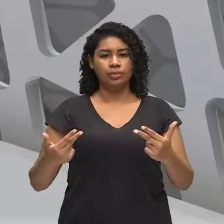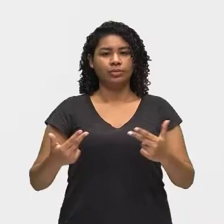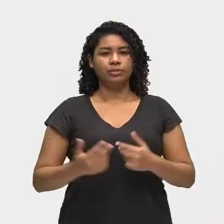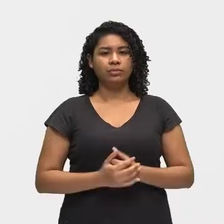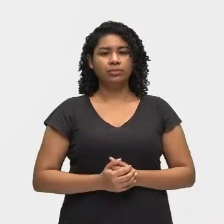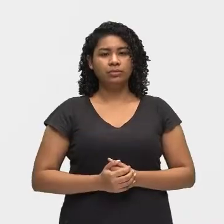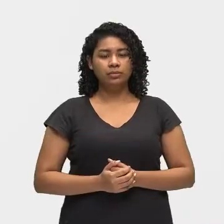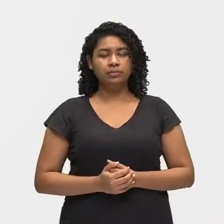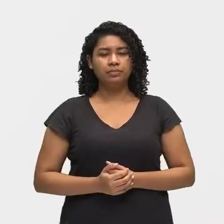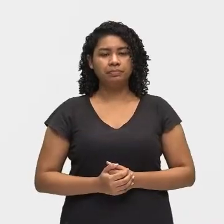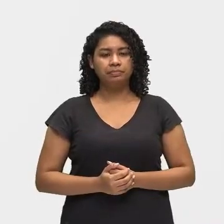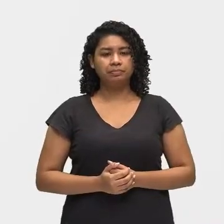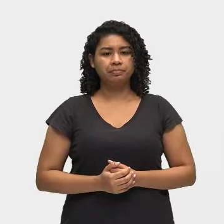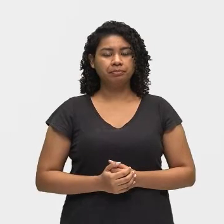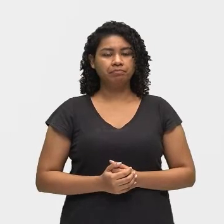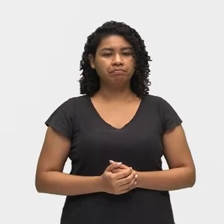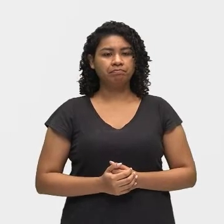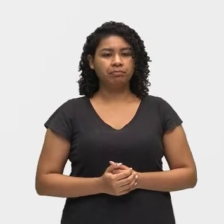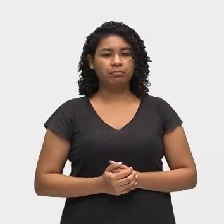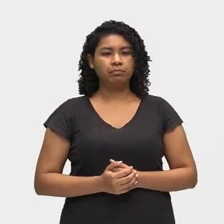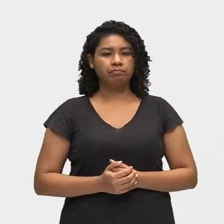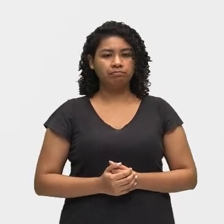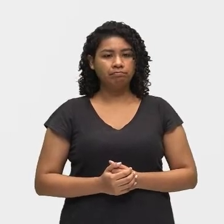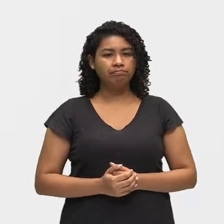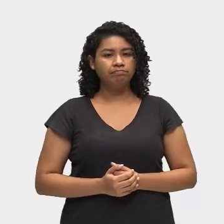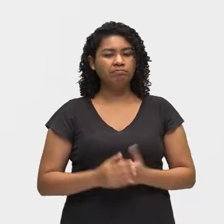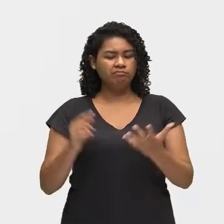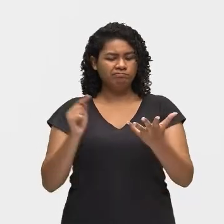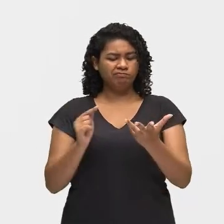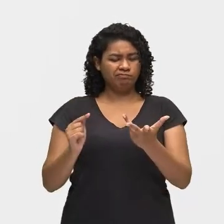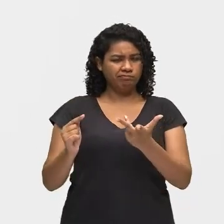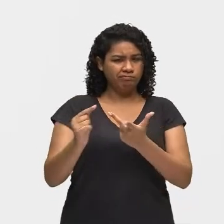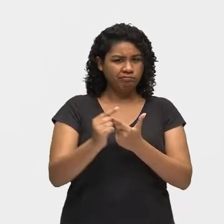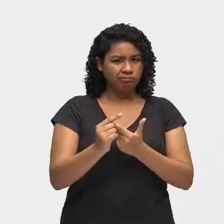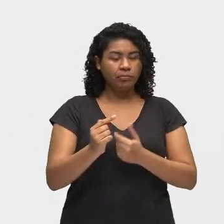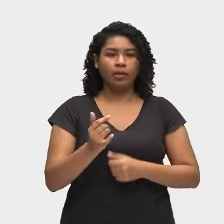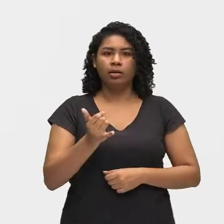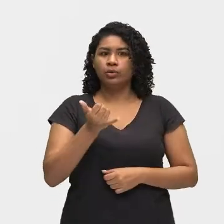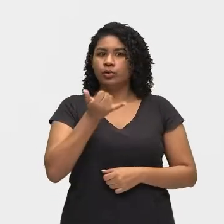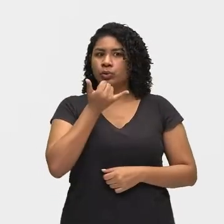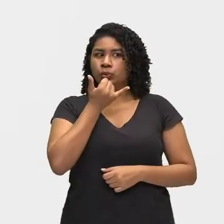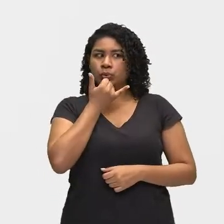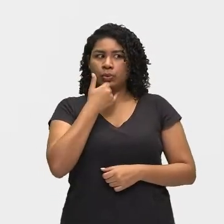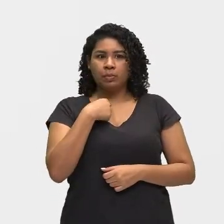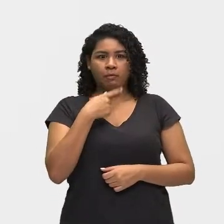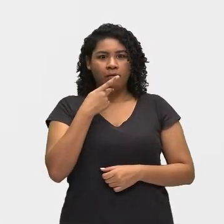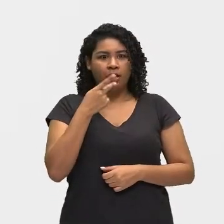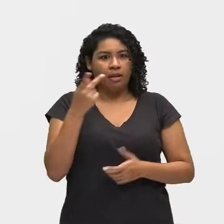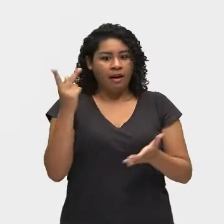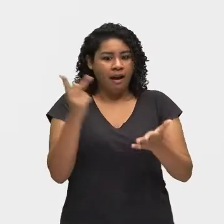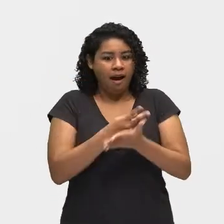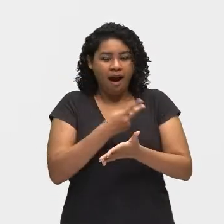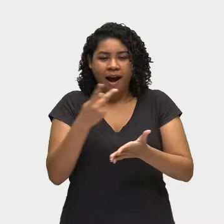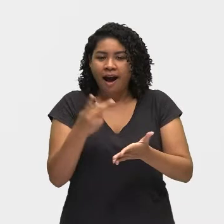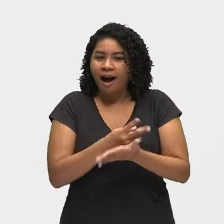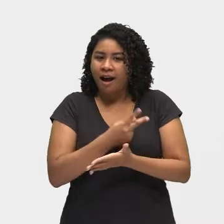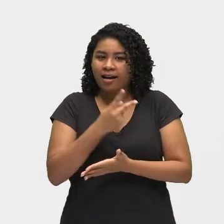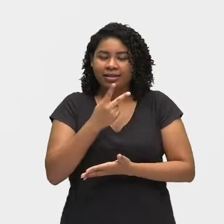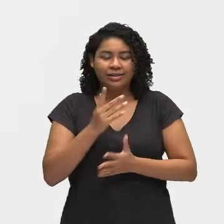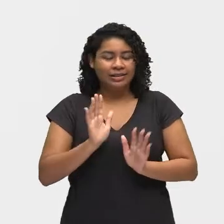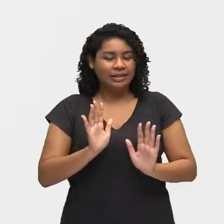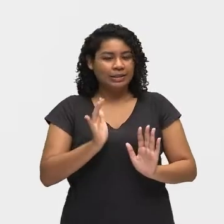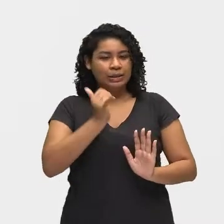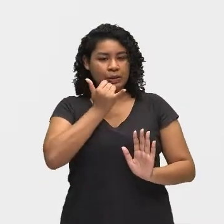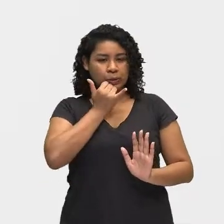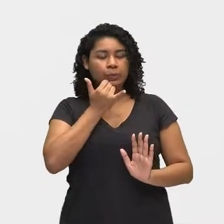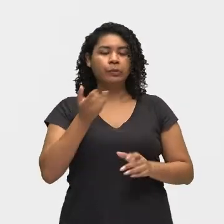nosso texto. Essas e outras questões Perdão, agora a língua enrolou com tudo, desculpa aí.